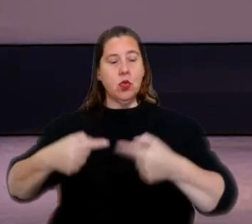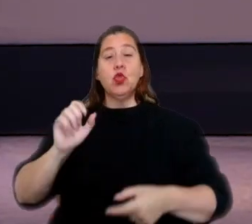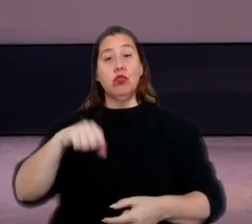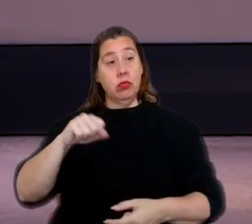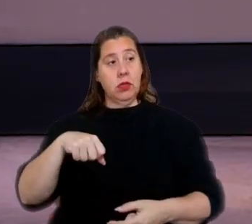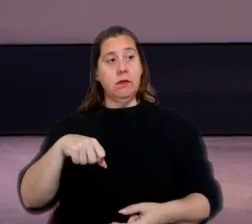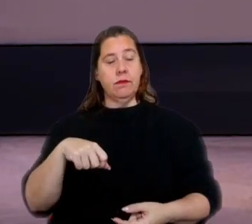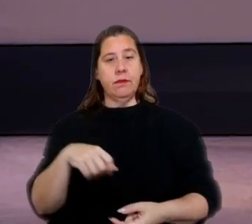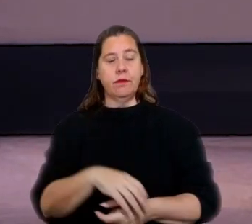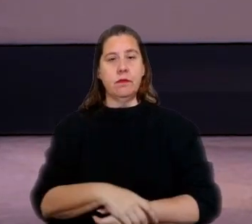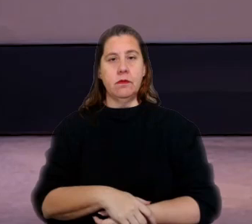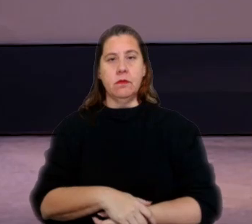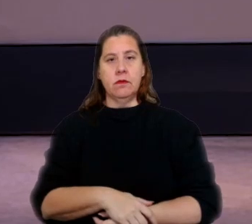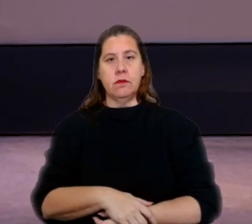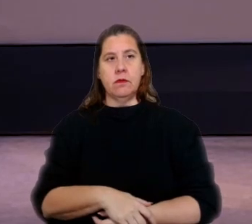precisa discutir,